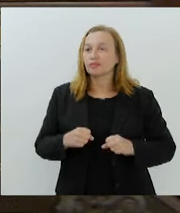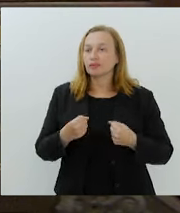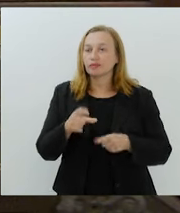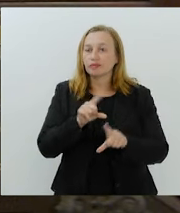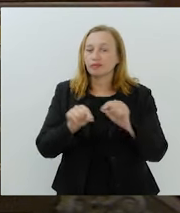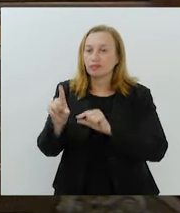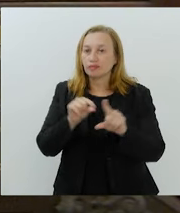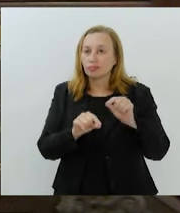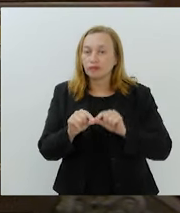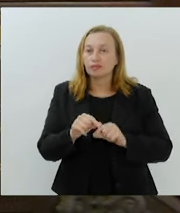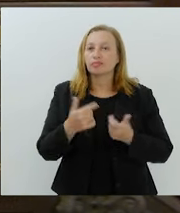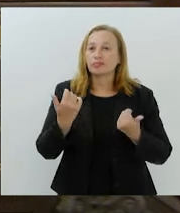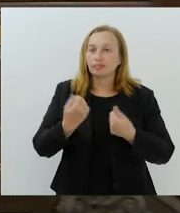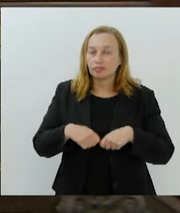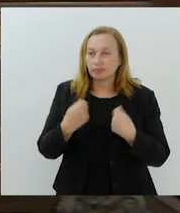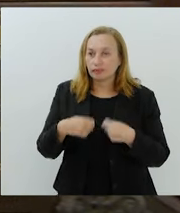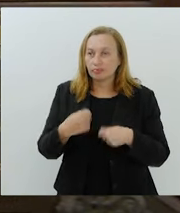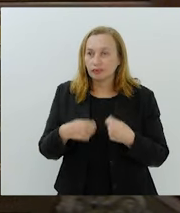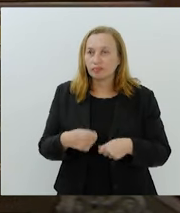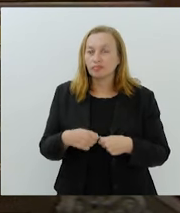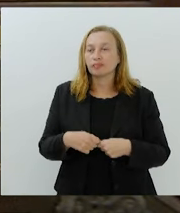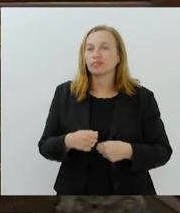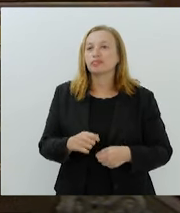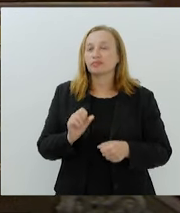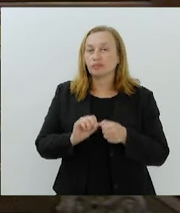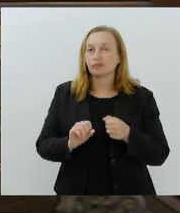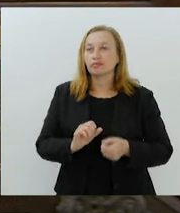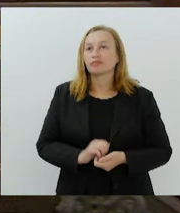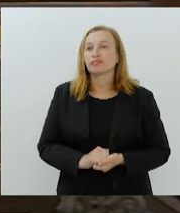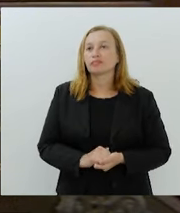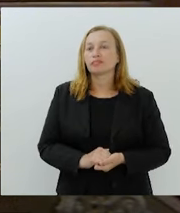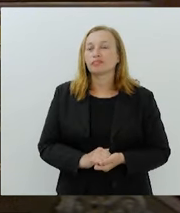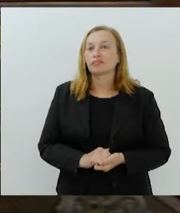nós precisamos fazer.